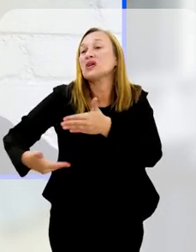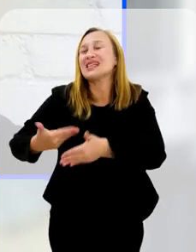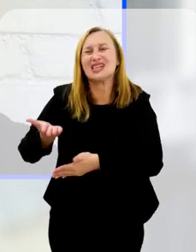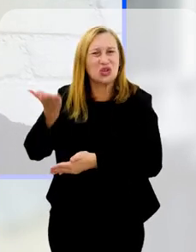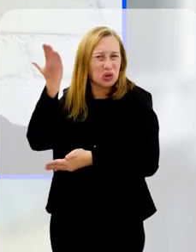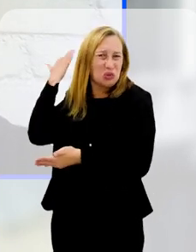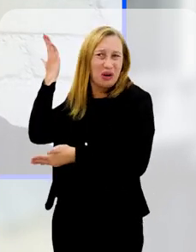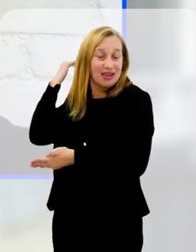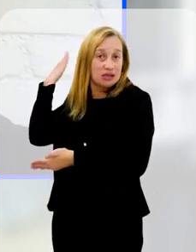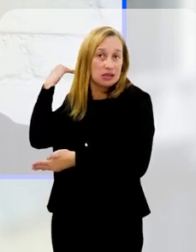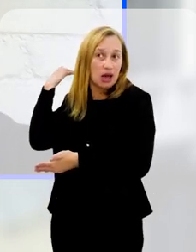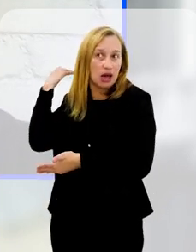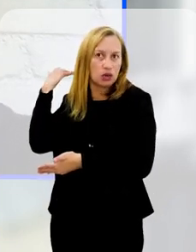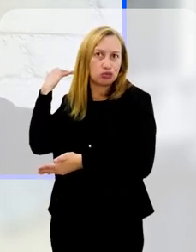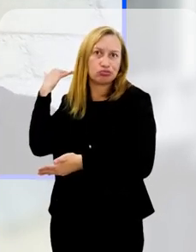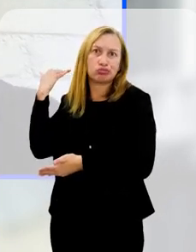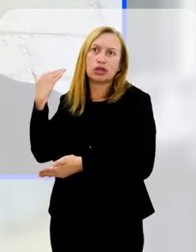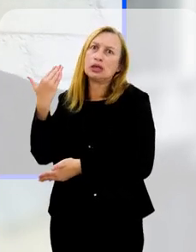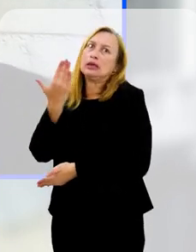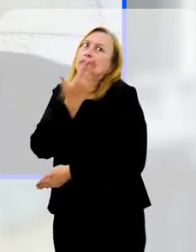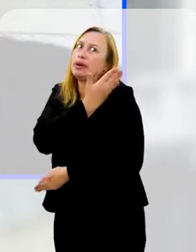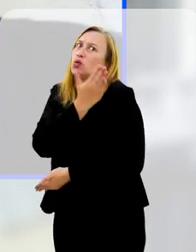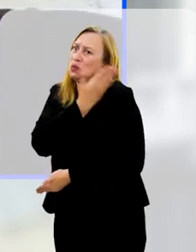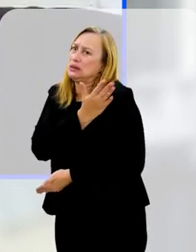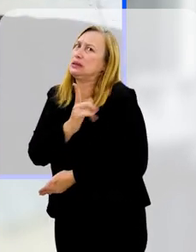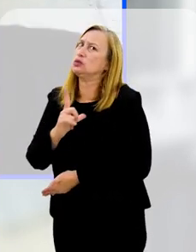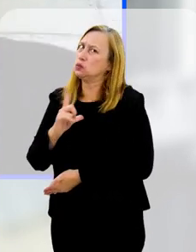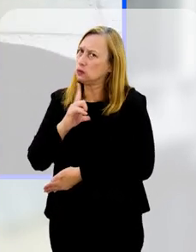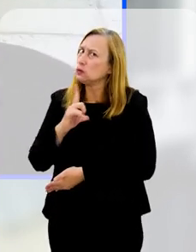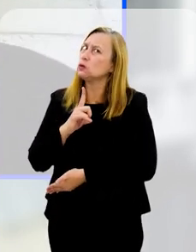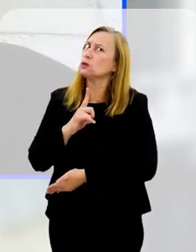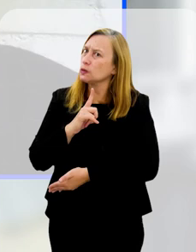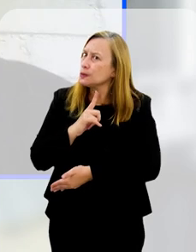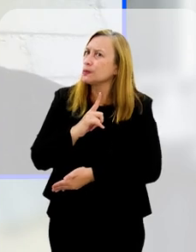a um processo na época extremamente preconceituoso.